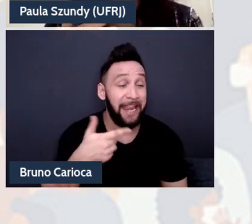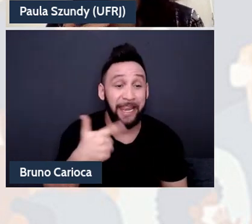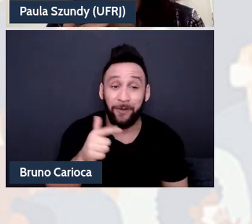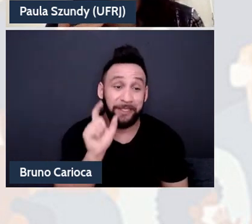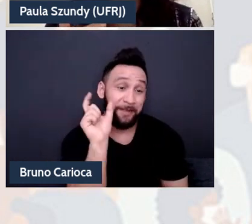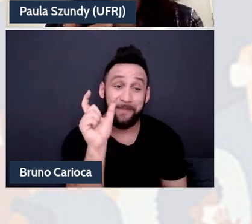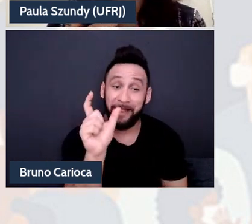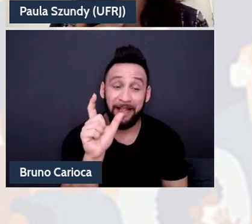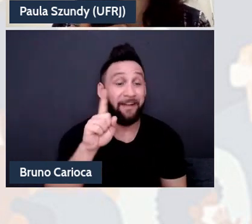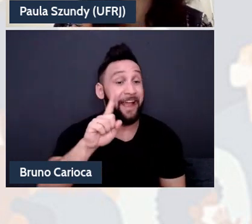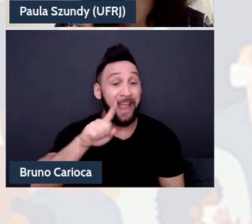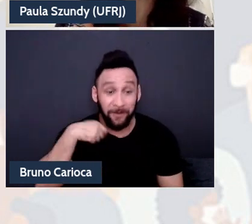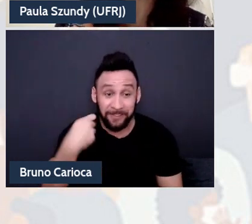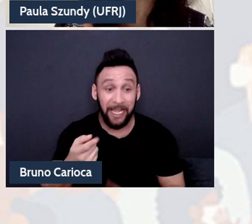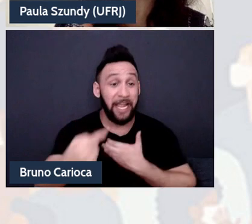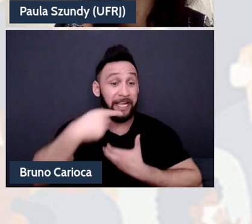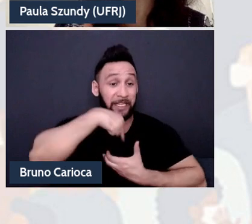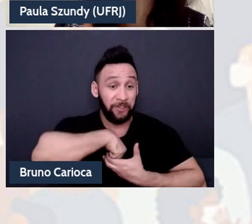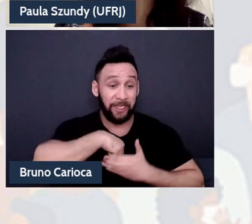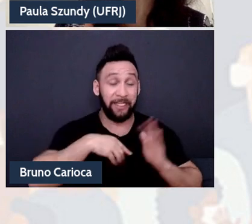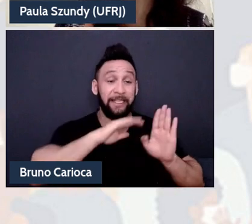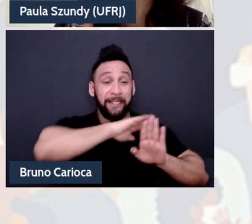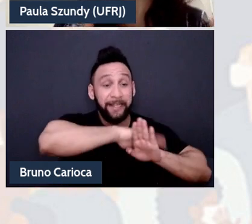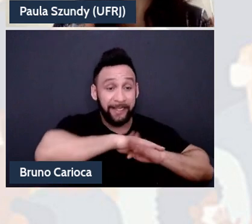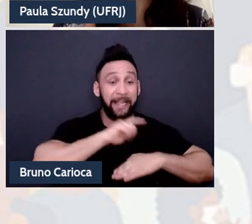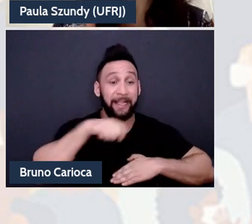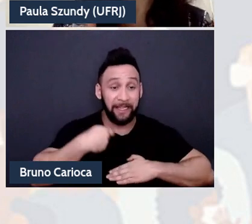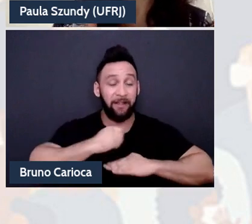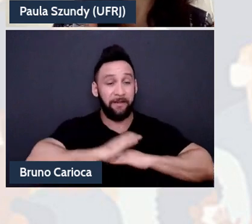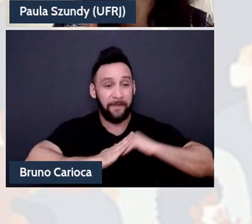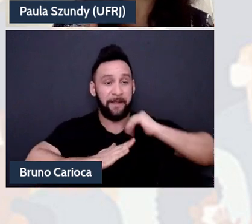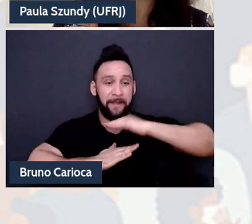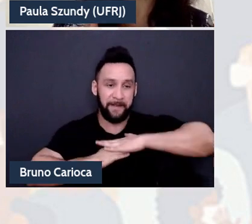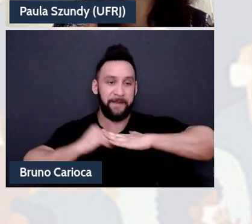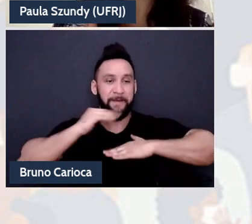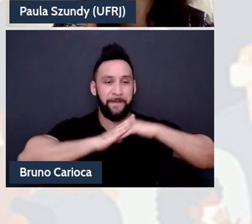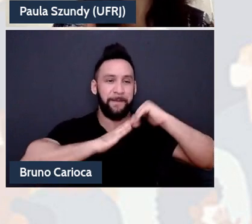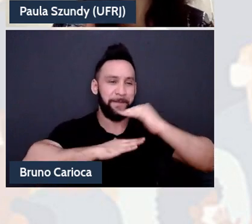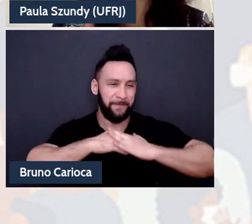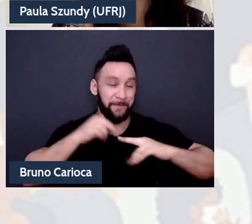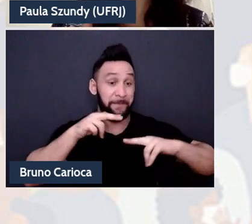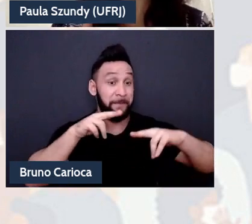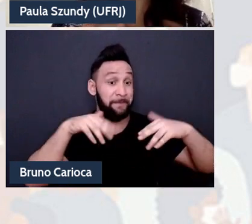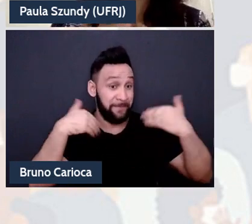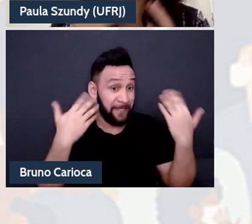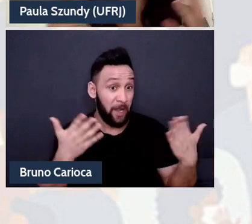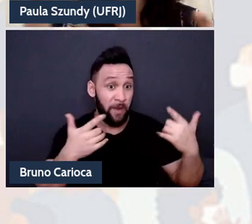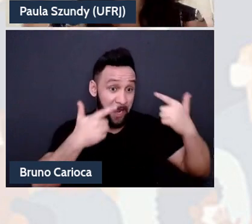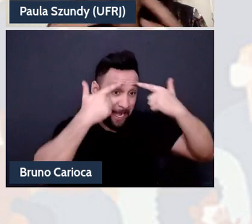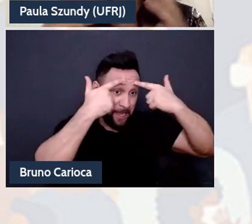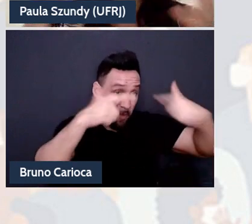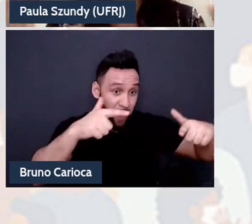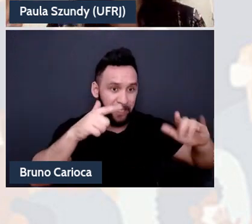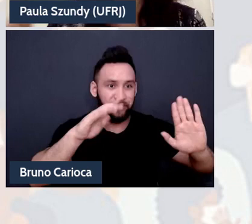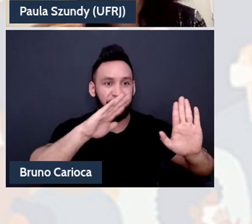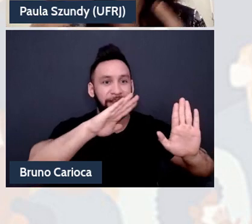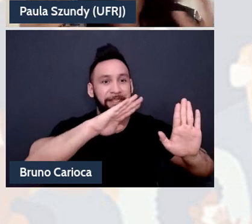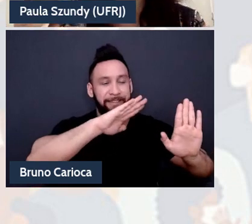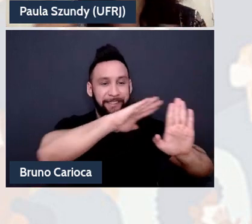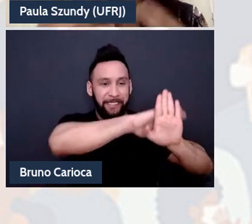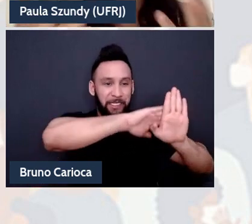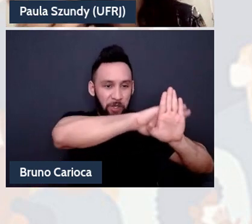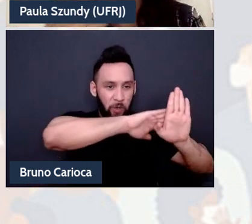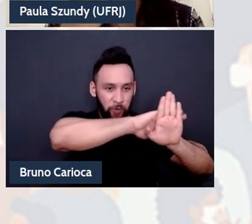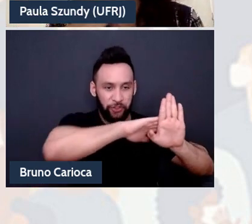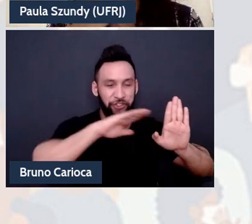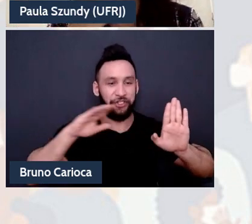movimento, né, entre ideologias linguísticas que veem a linguagem mais como